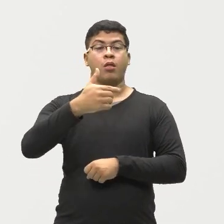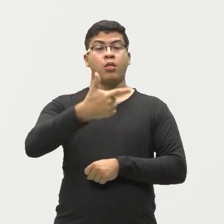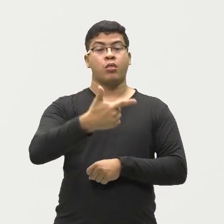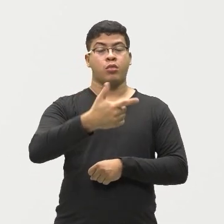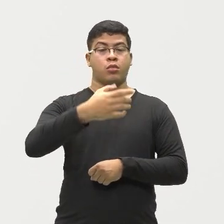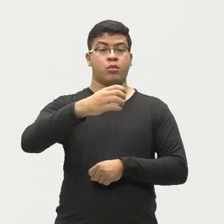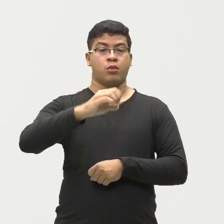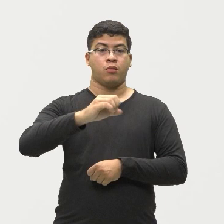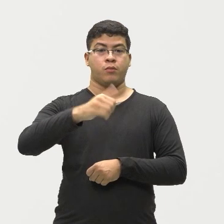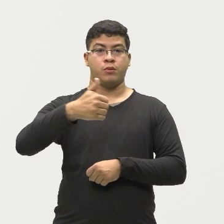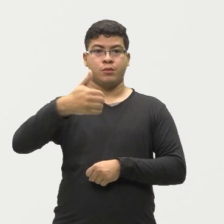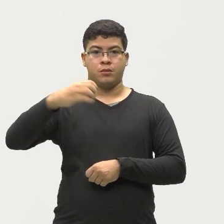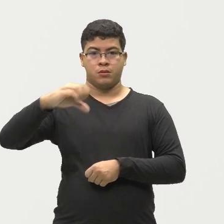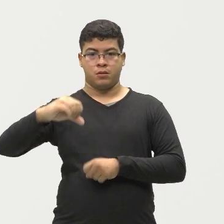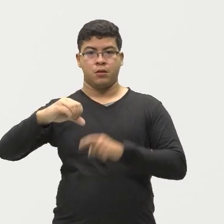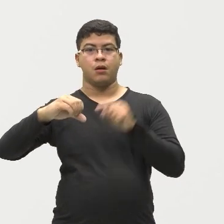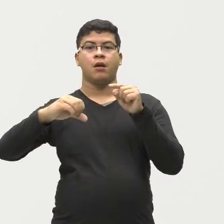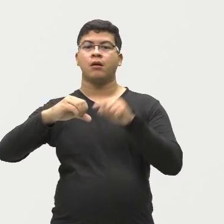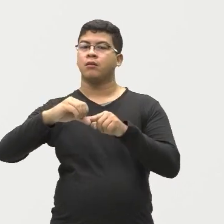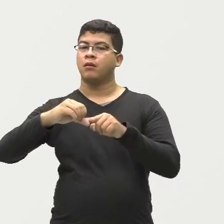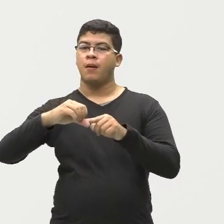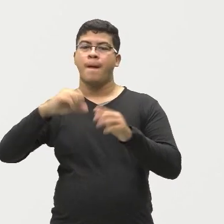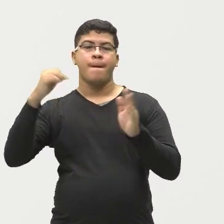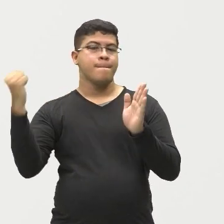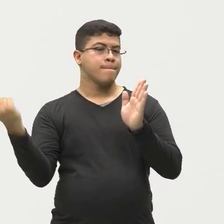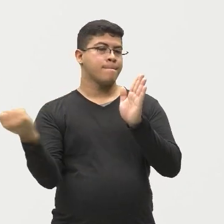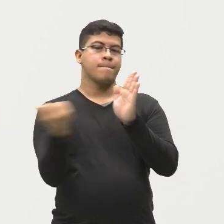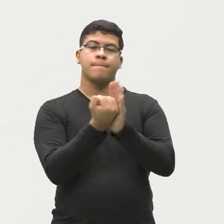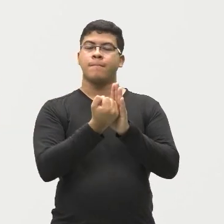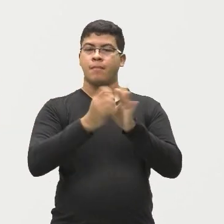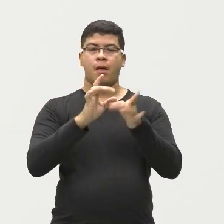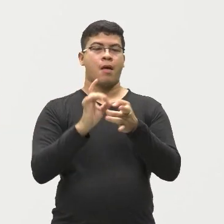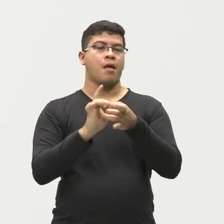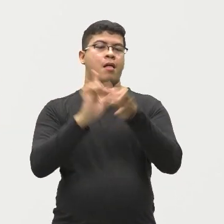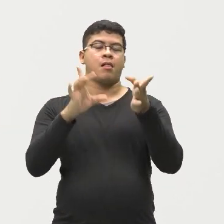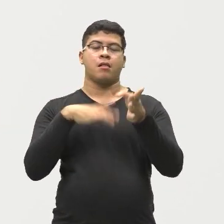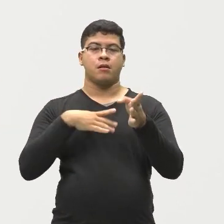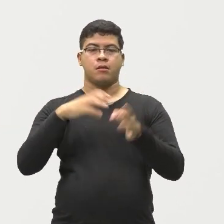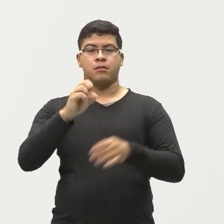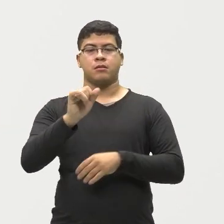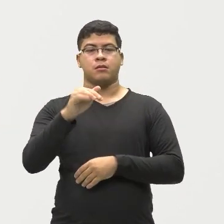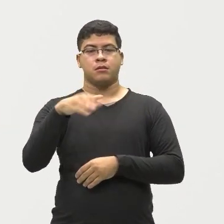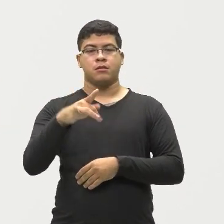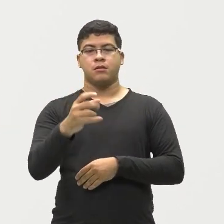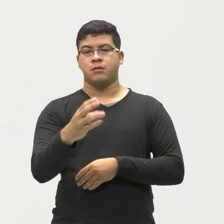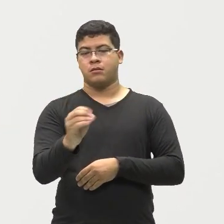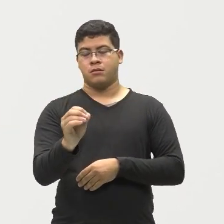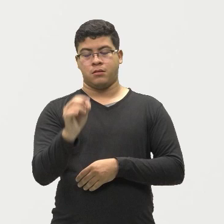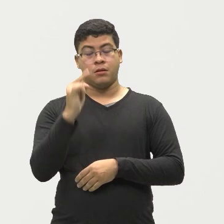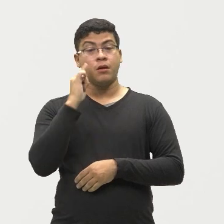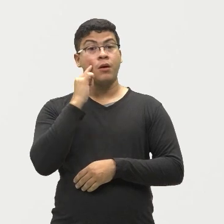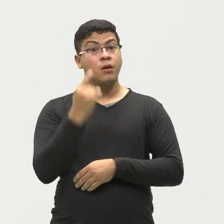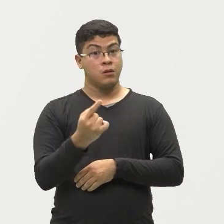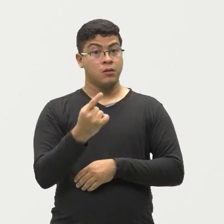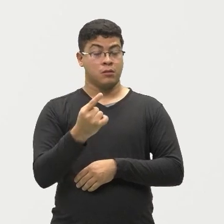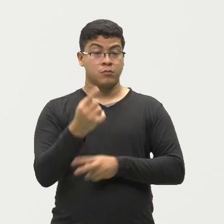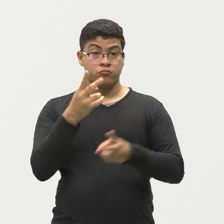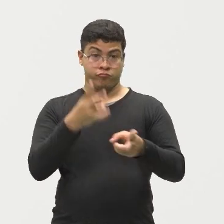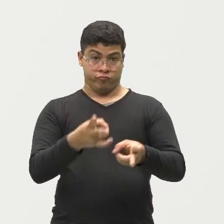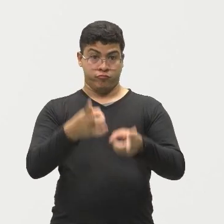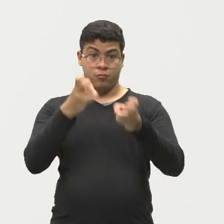o Brasil perdesse a certificação de país livre de sarampo, né? Então a gente consegue observar aqui